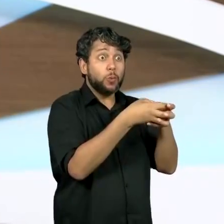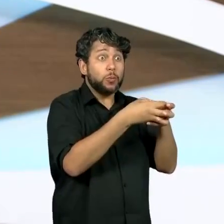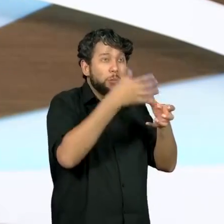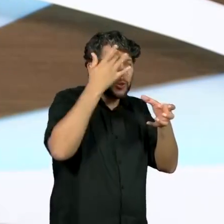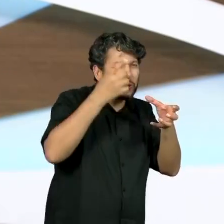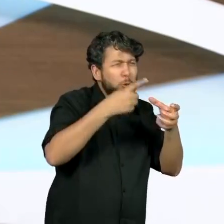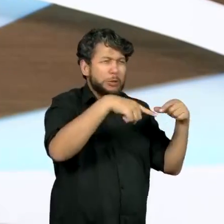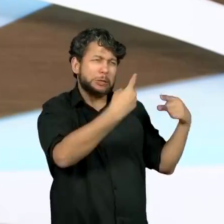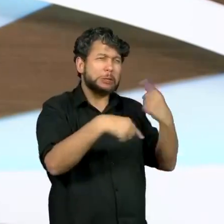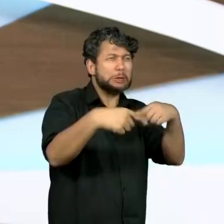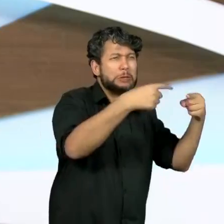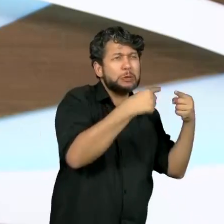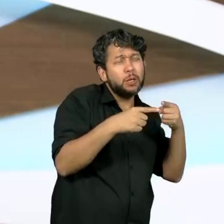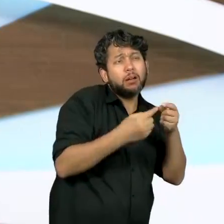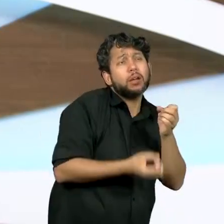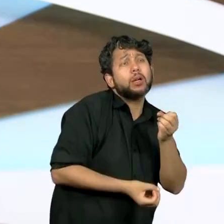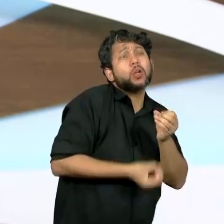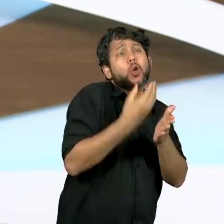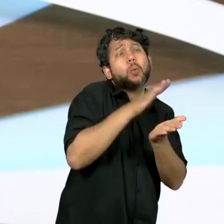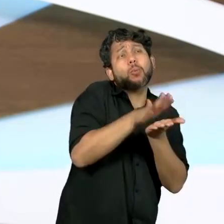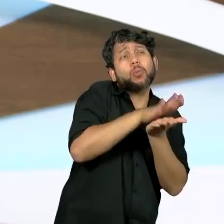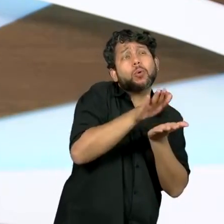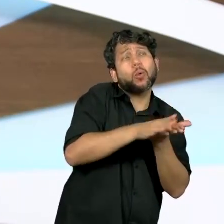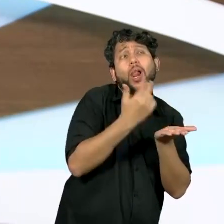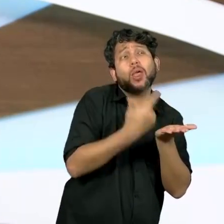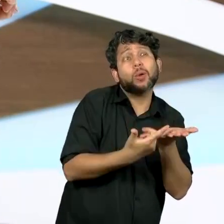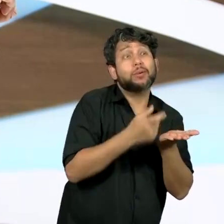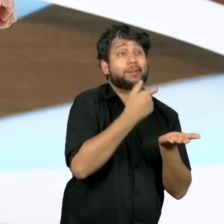língua inglesa também vem e chega a nós